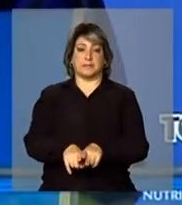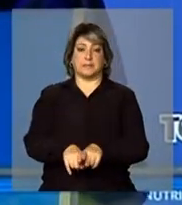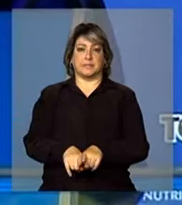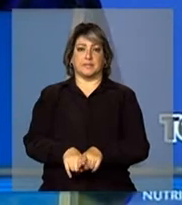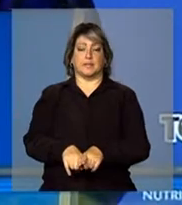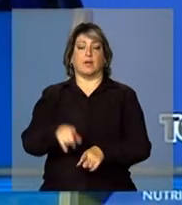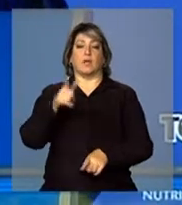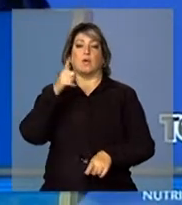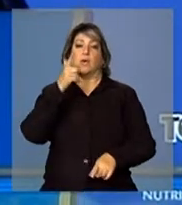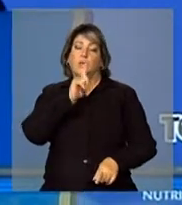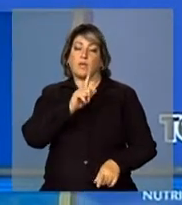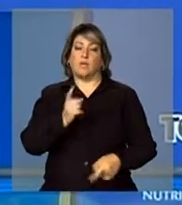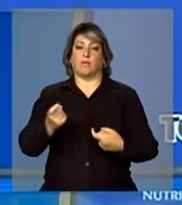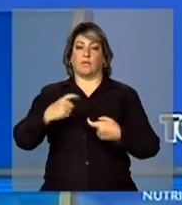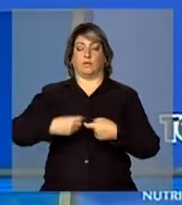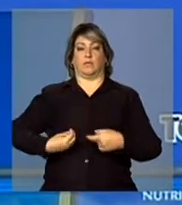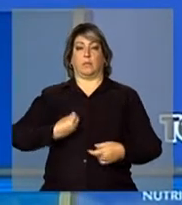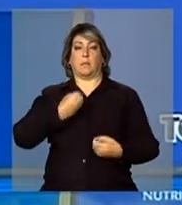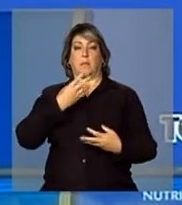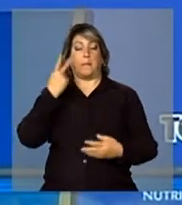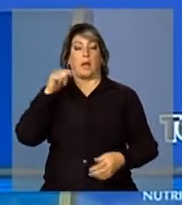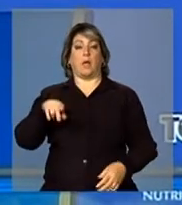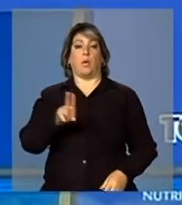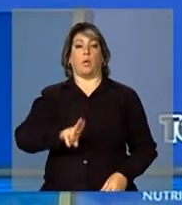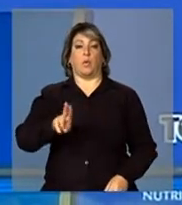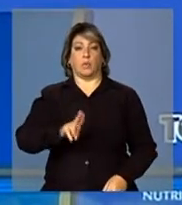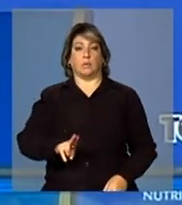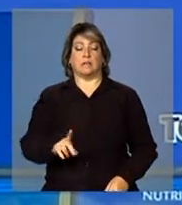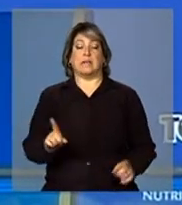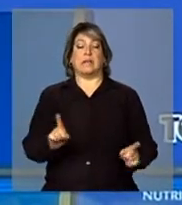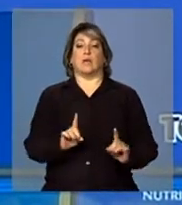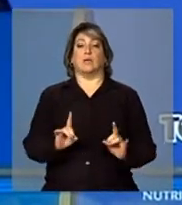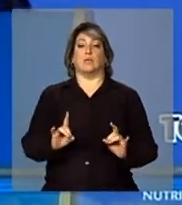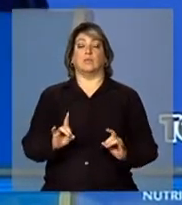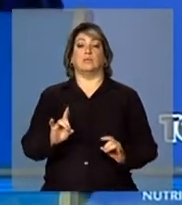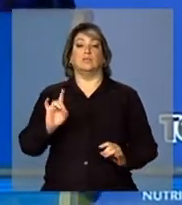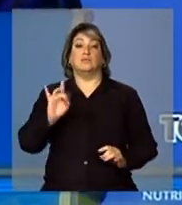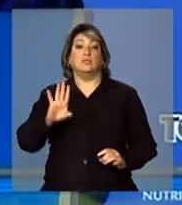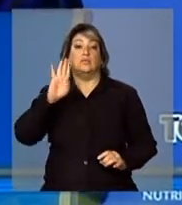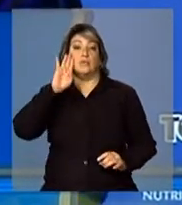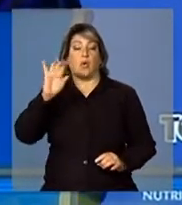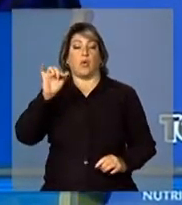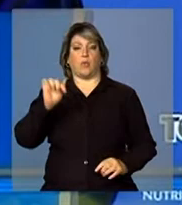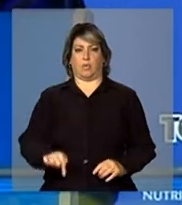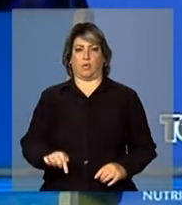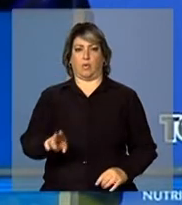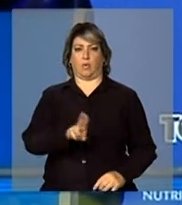recuperação para uso, e não necessariamente para uso